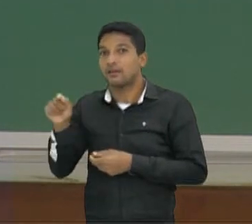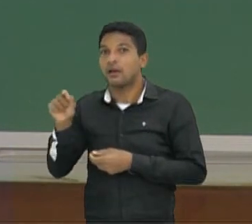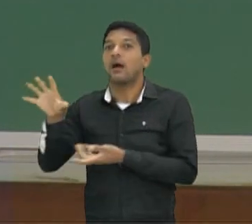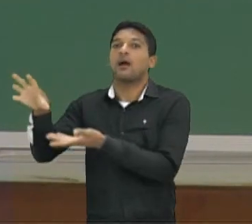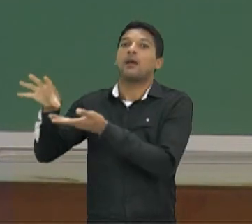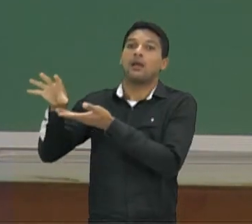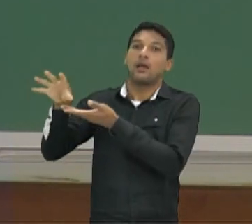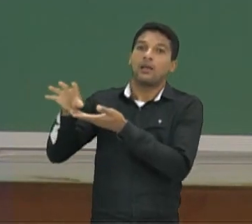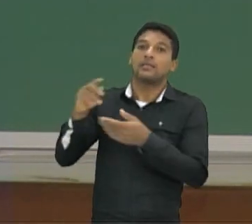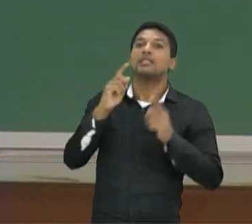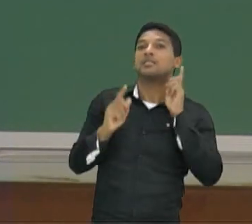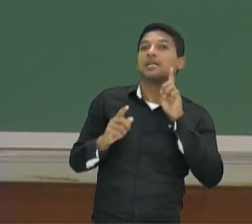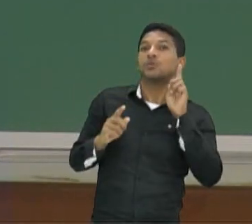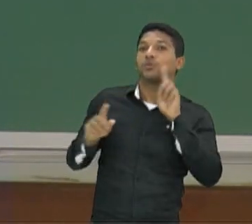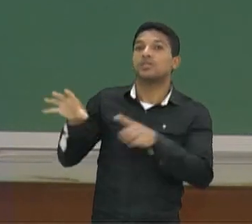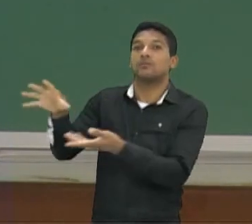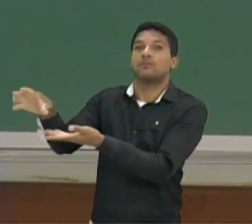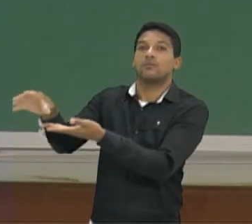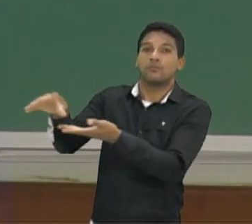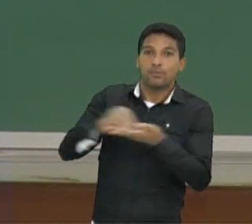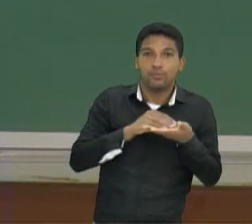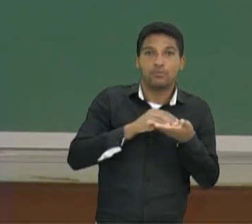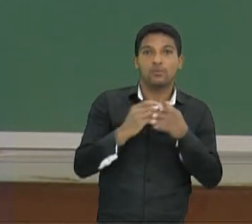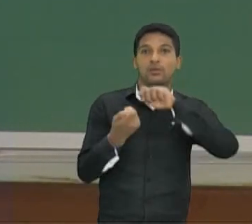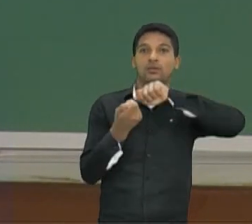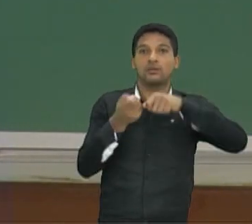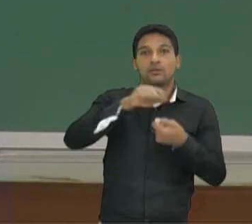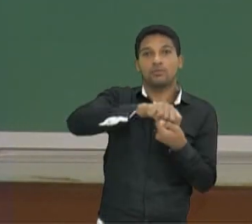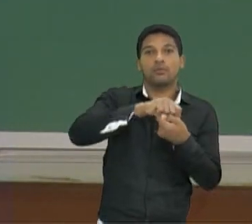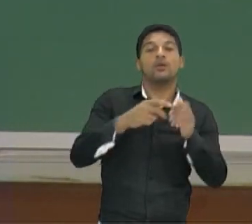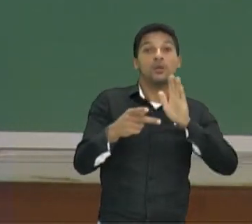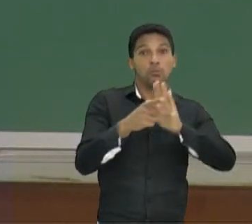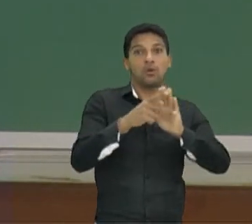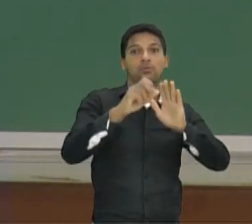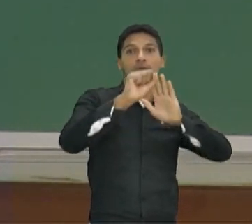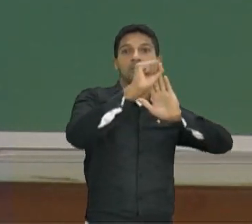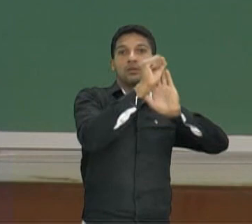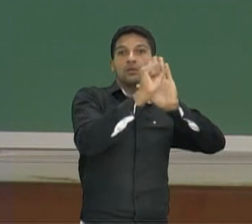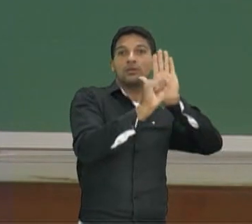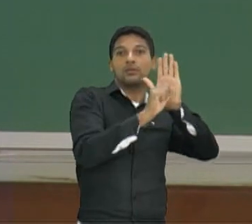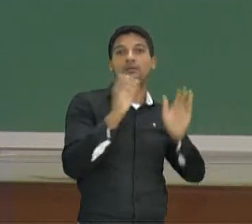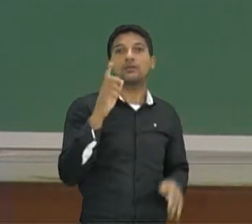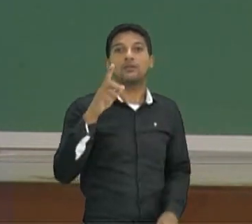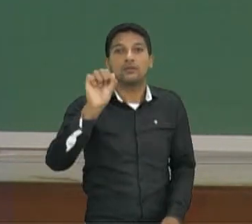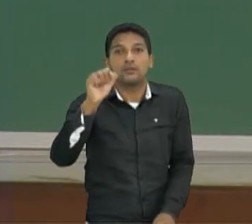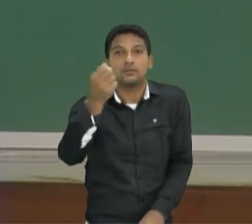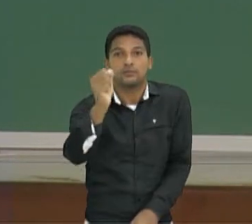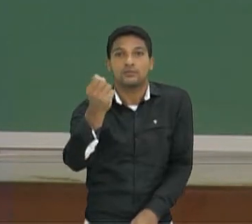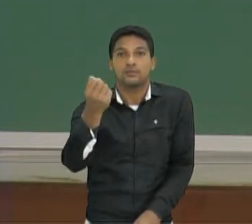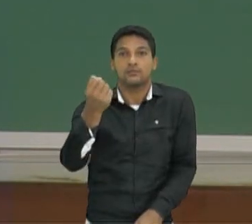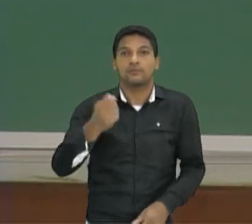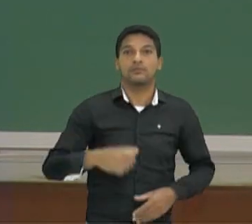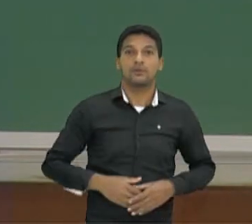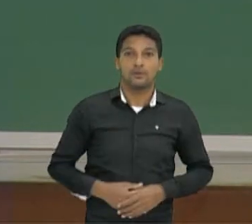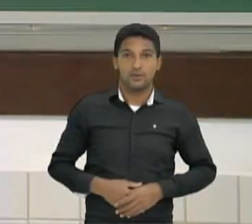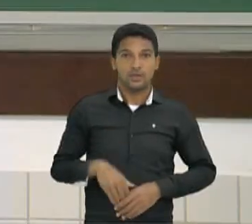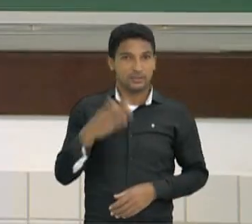colonização no Novo Mundo e praticado nos Estados Unidos a partir do século XVIII. Então nós temos, como nós sabemos, né, então os Estados Unidos